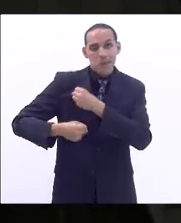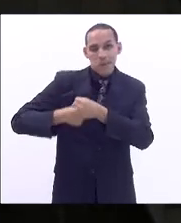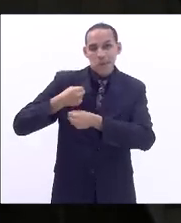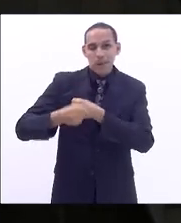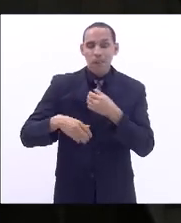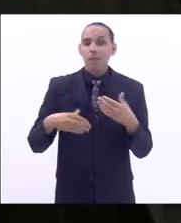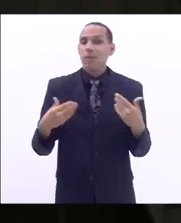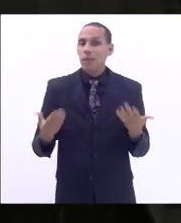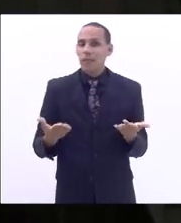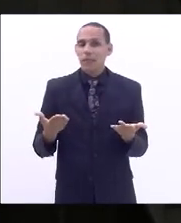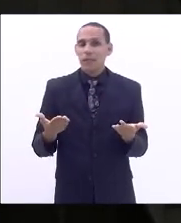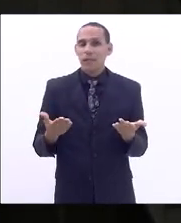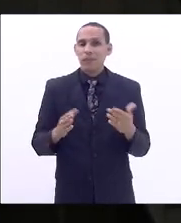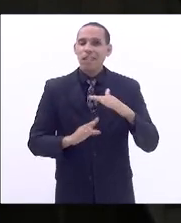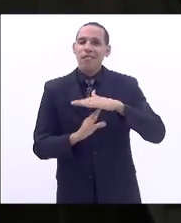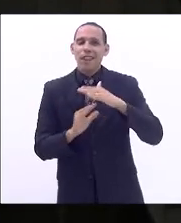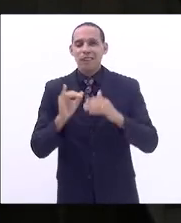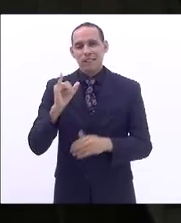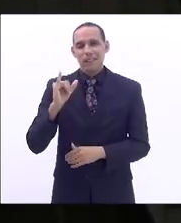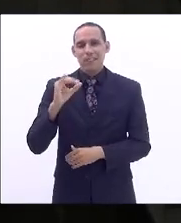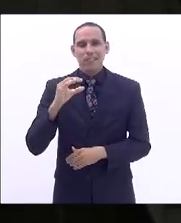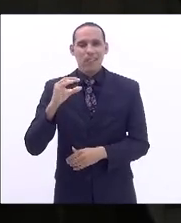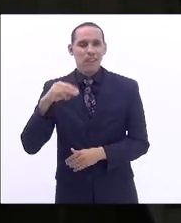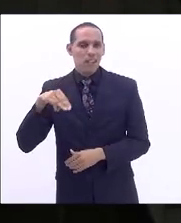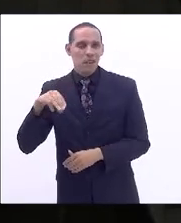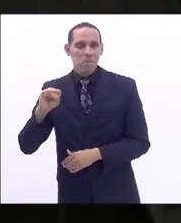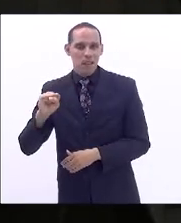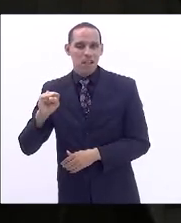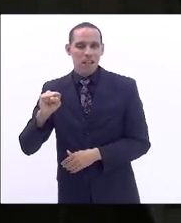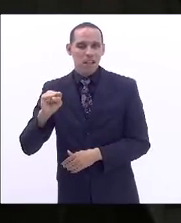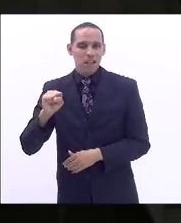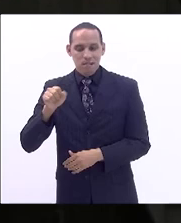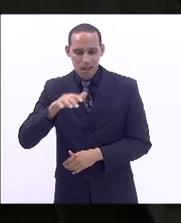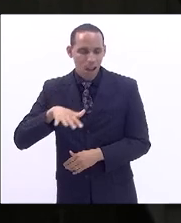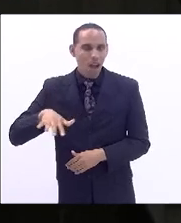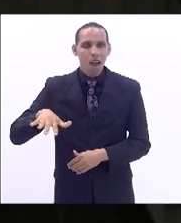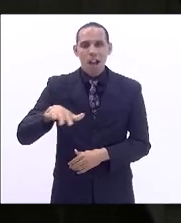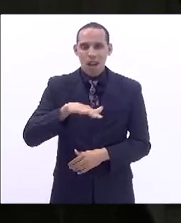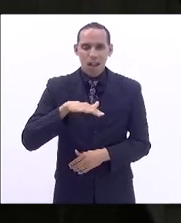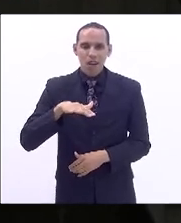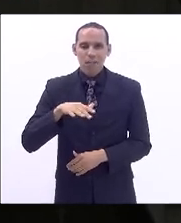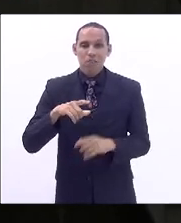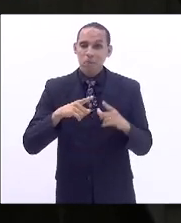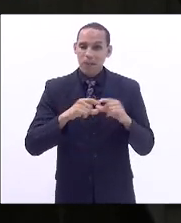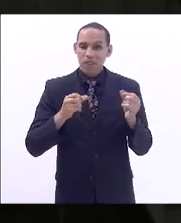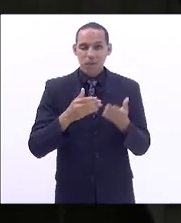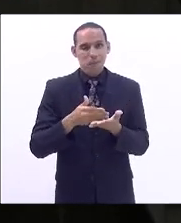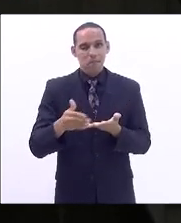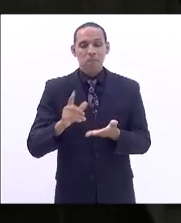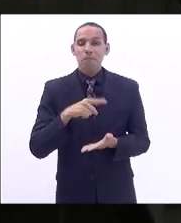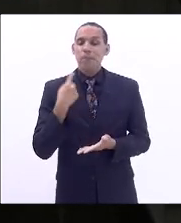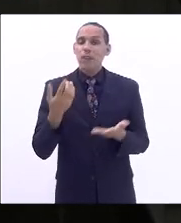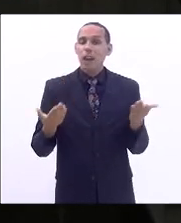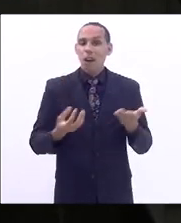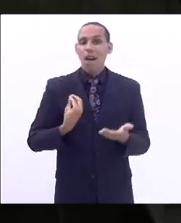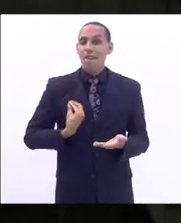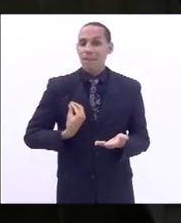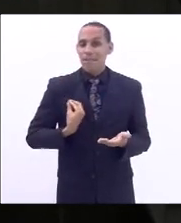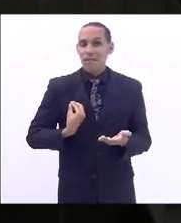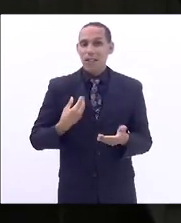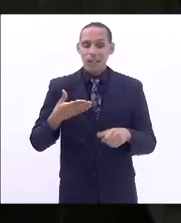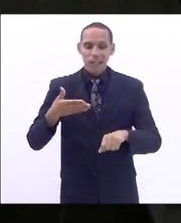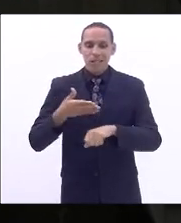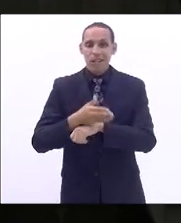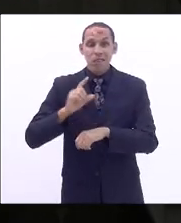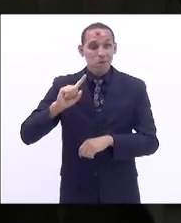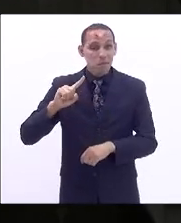com a taxação do teto do ICMS desses setores a partir de Brasília onde estamos vivendo para além da